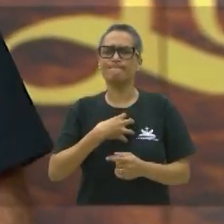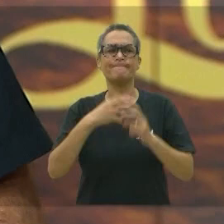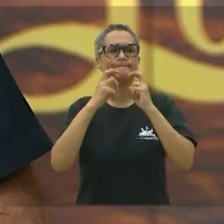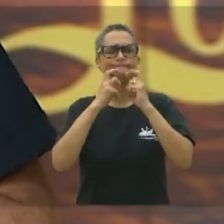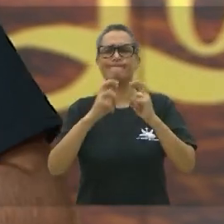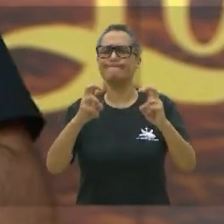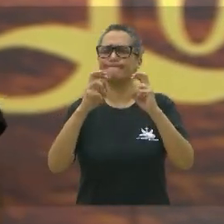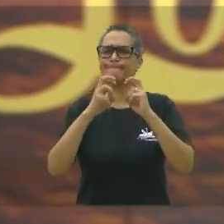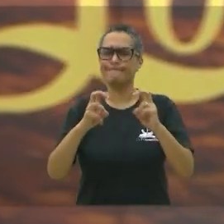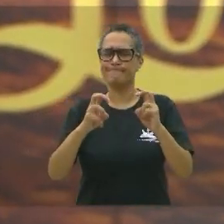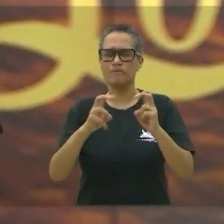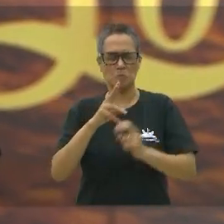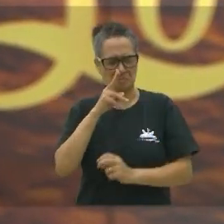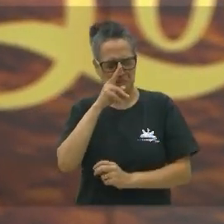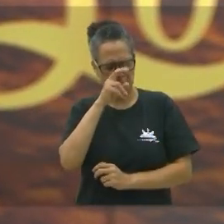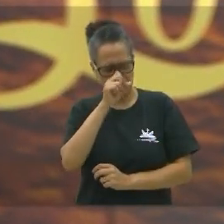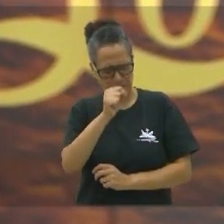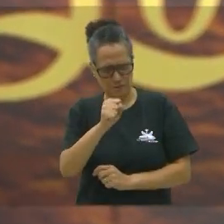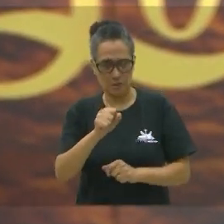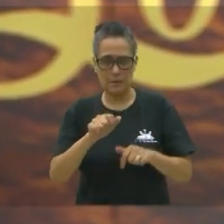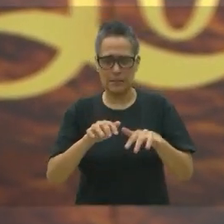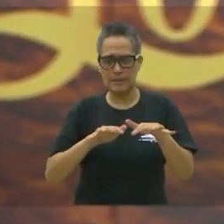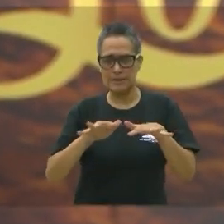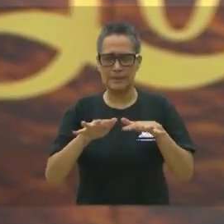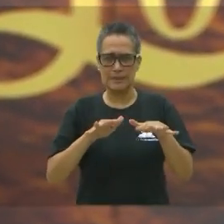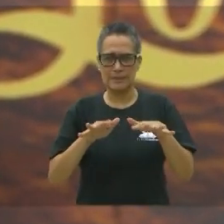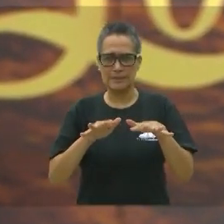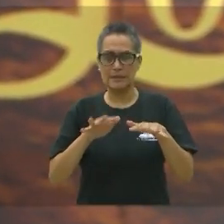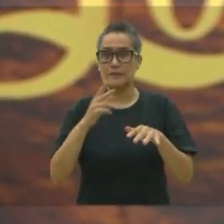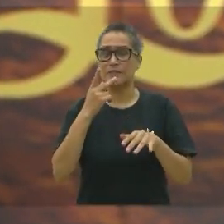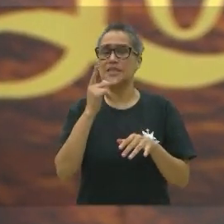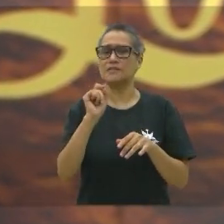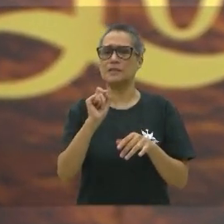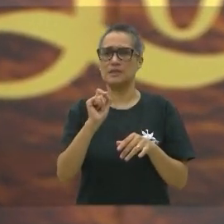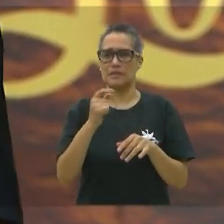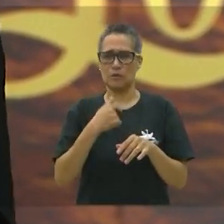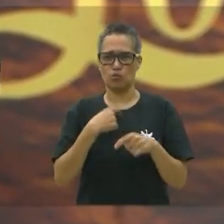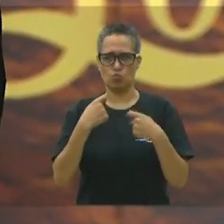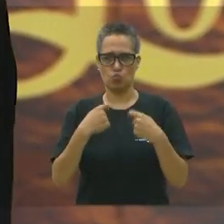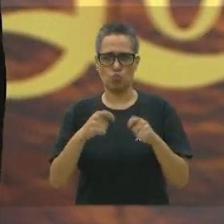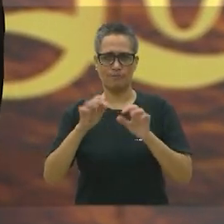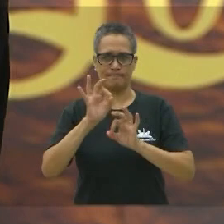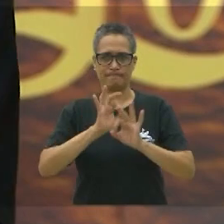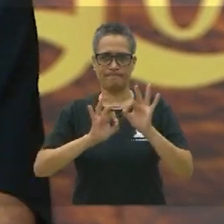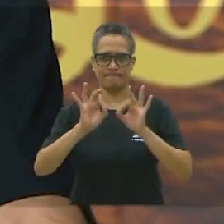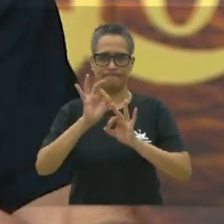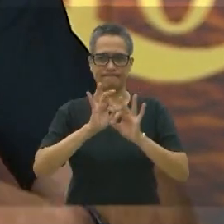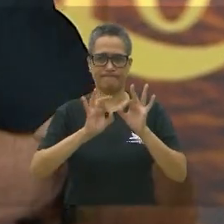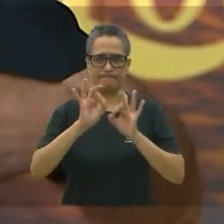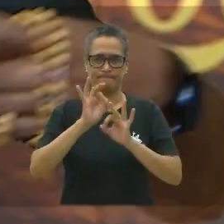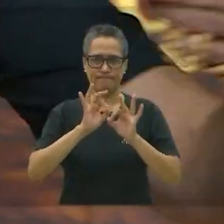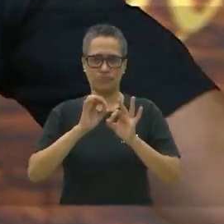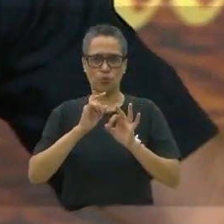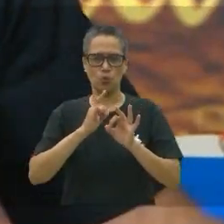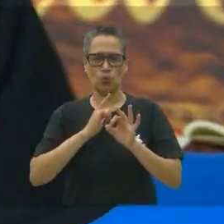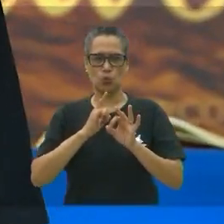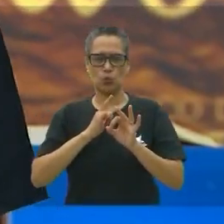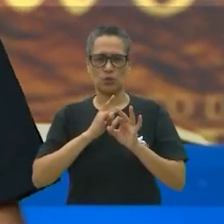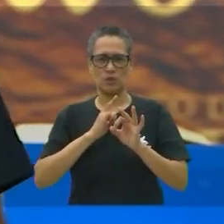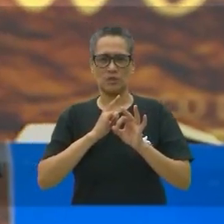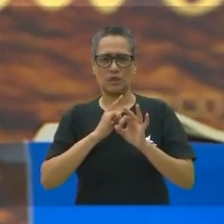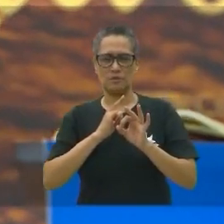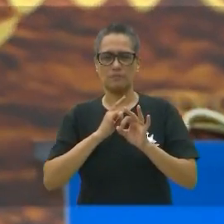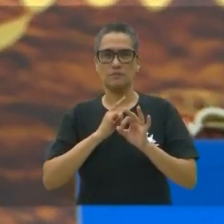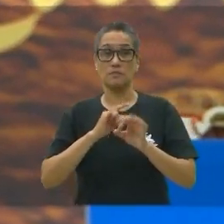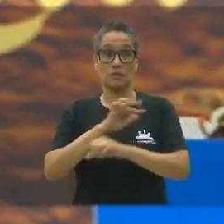gritava, uma força me movia, dizendo que eu precisava organizar um cerco de Jericó junto àquele